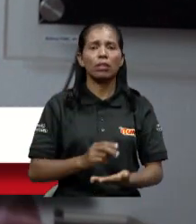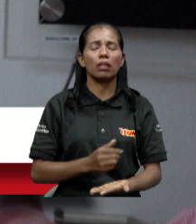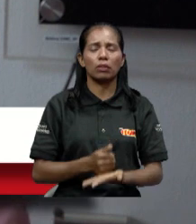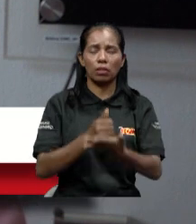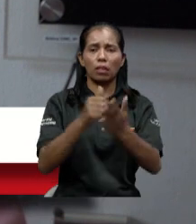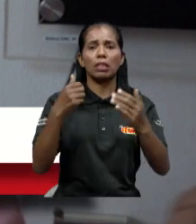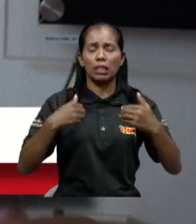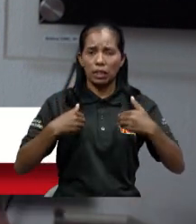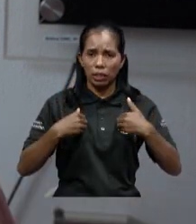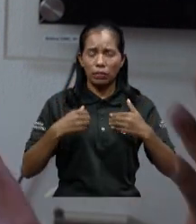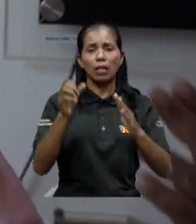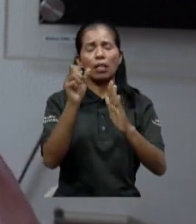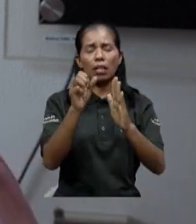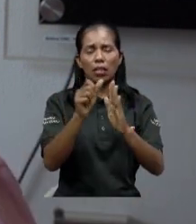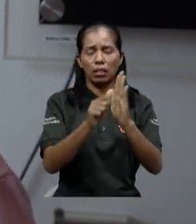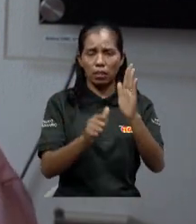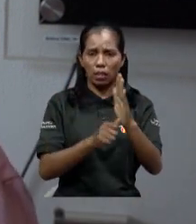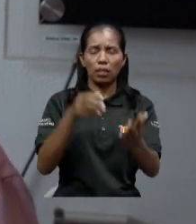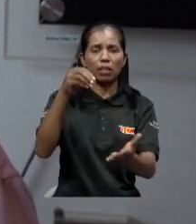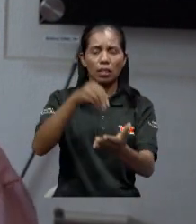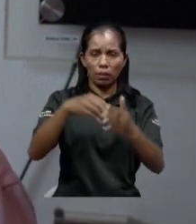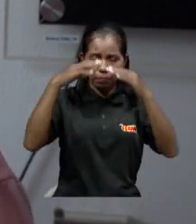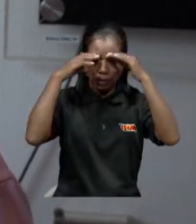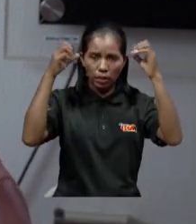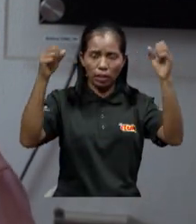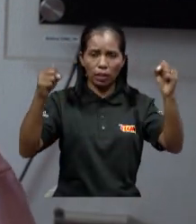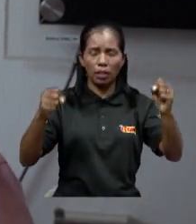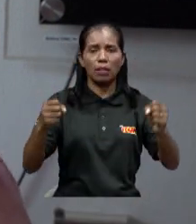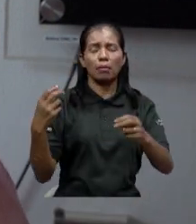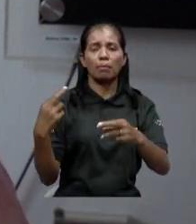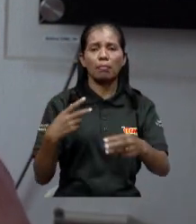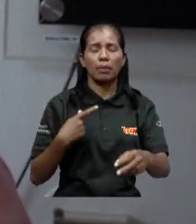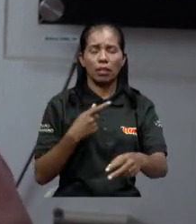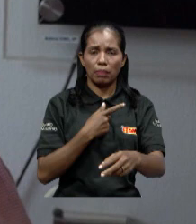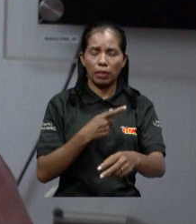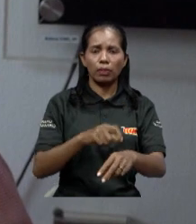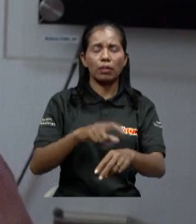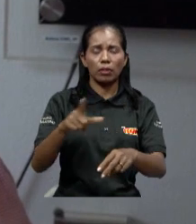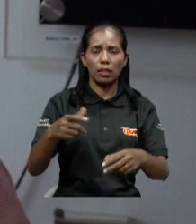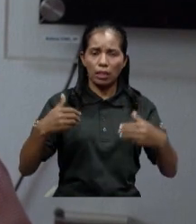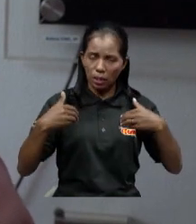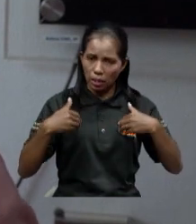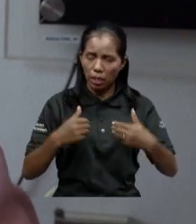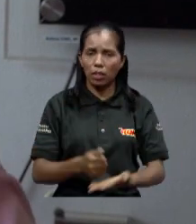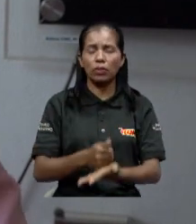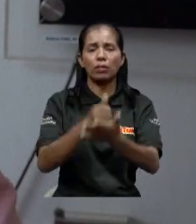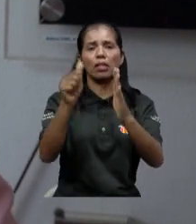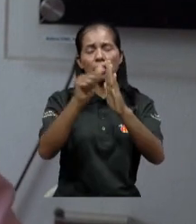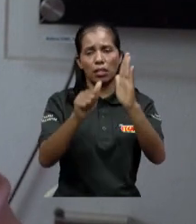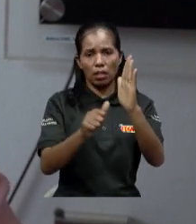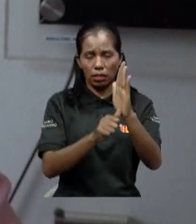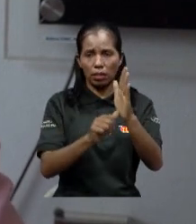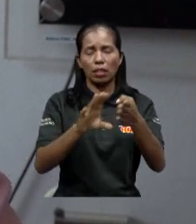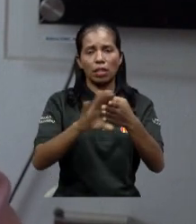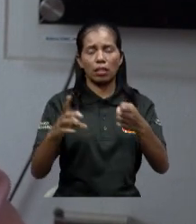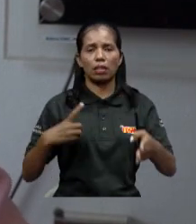agenda ruma to e plenário nene tamba fa, presidente Parlamento e dever para ato facilita pedido ca a agenda